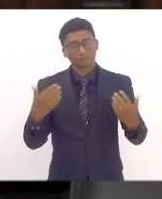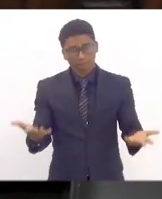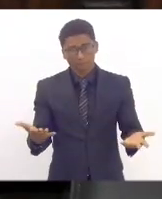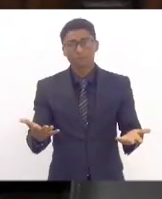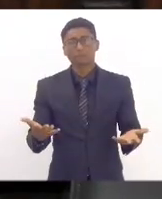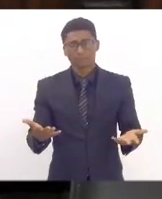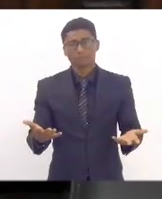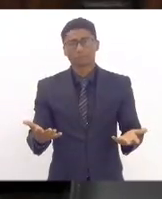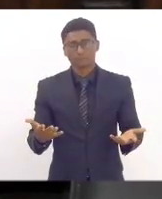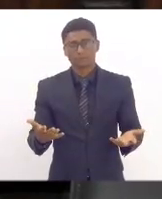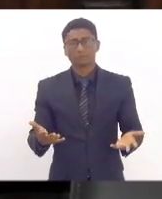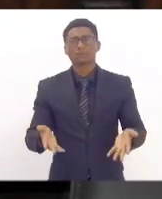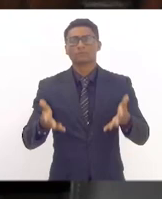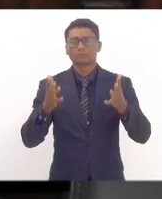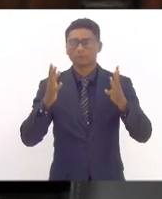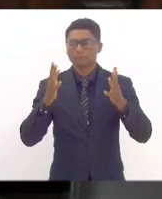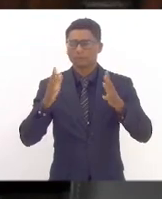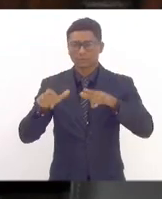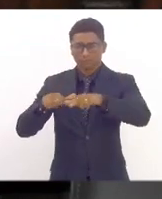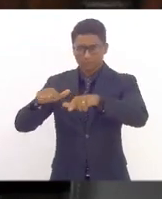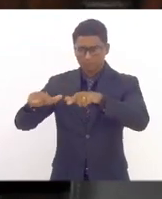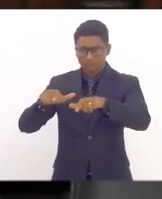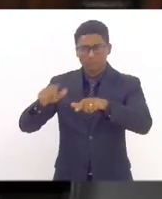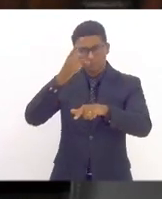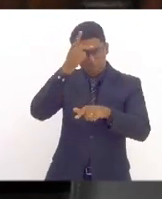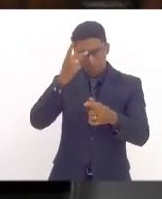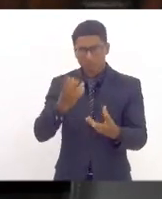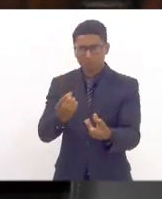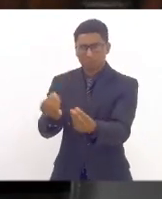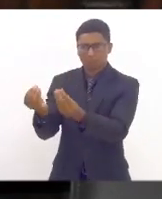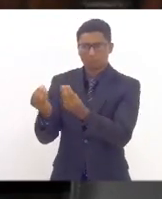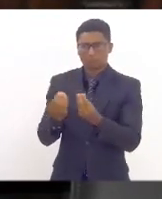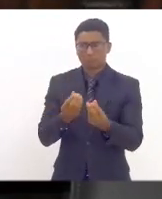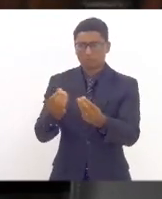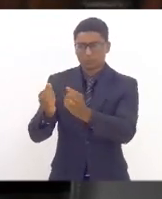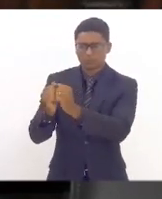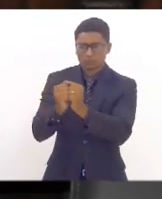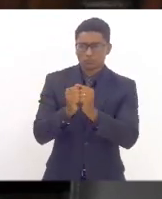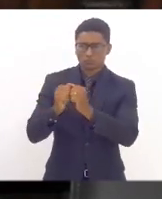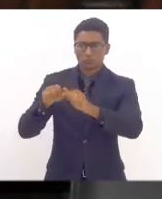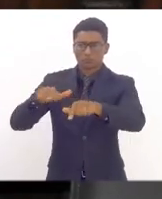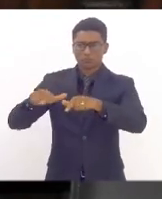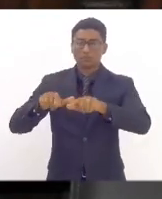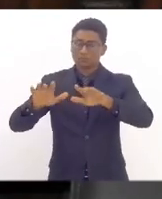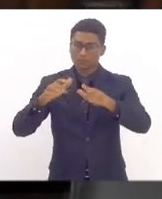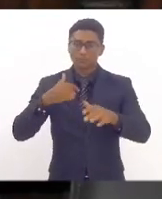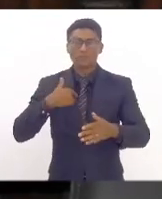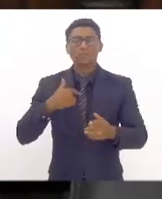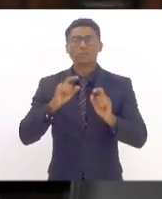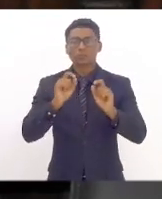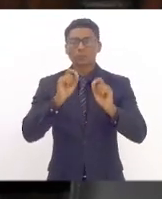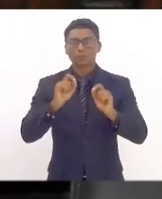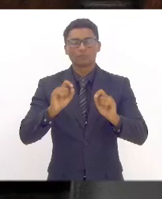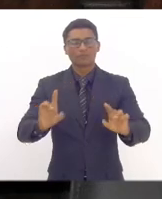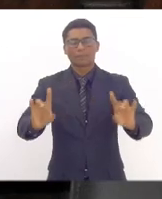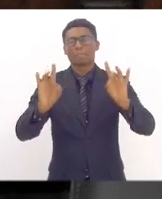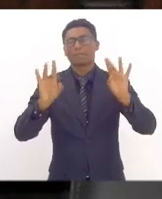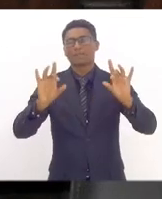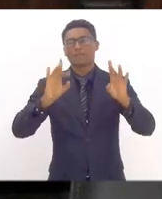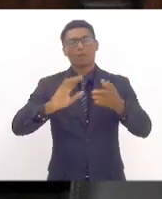trabalho feito muitas mãos a muitas mentes Há muitos corações mas eu quero saudar de maneira muito especial